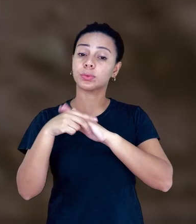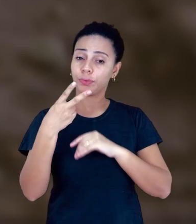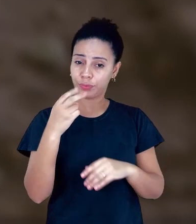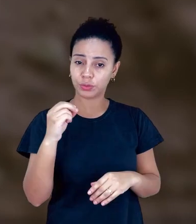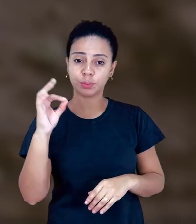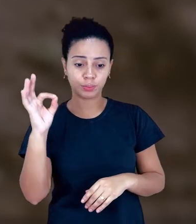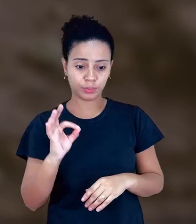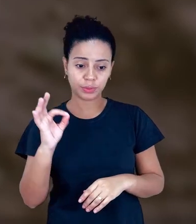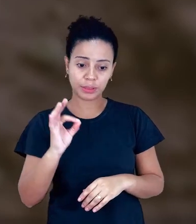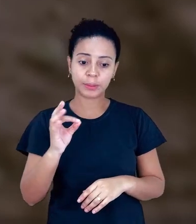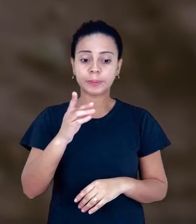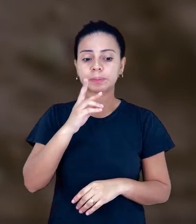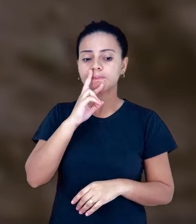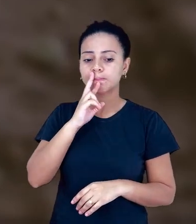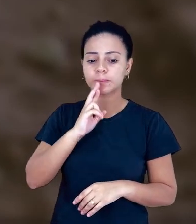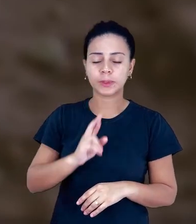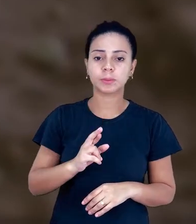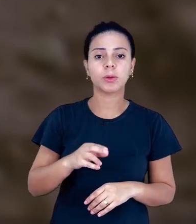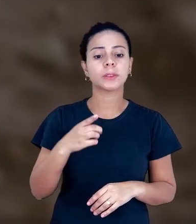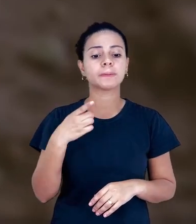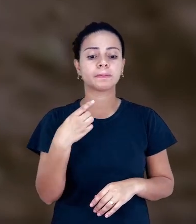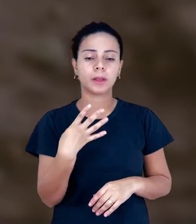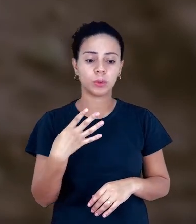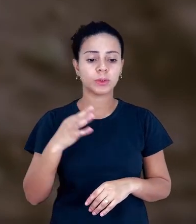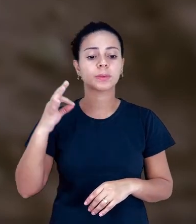este o limite de liquidez menos o limite de